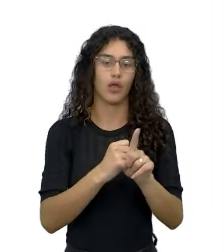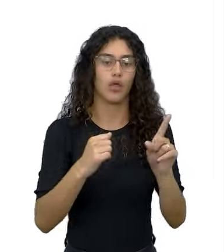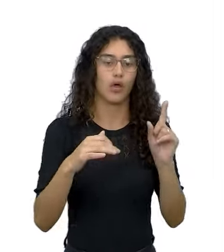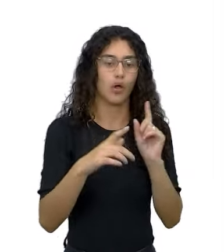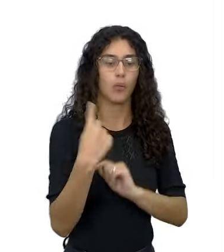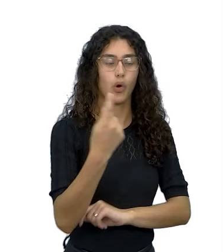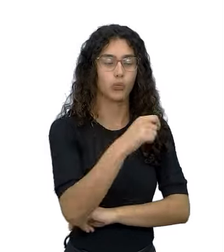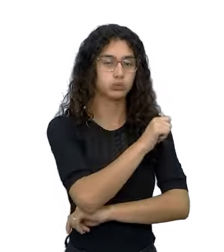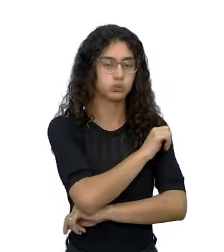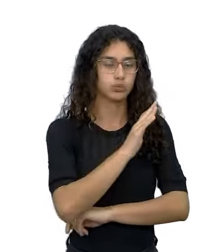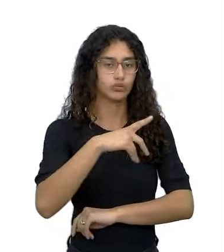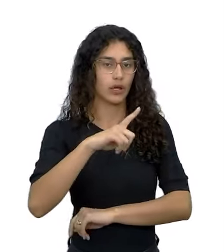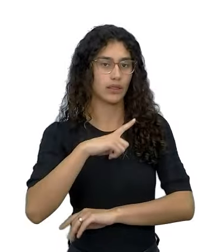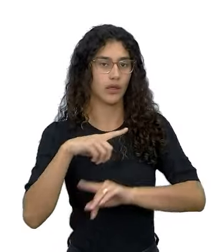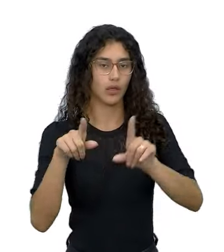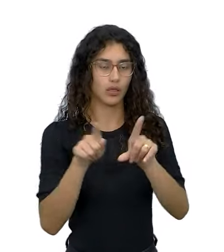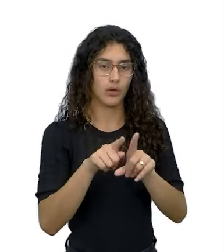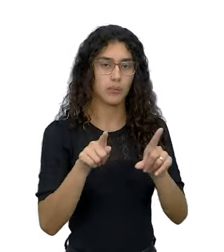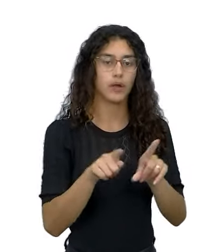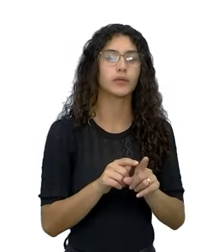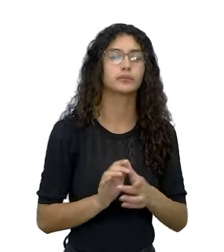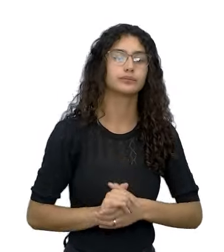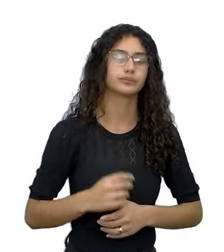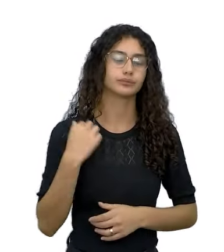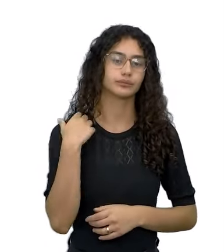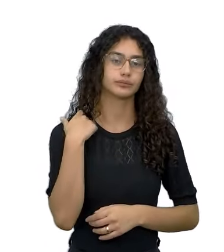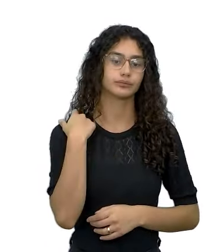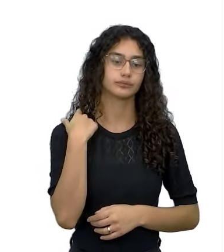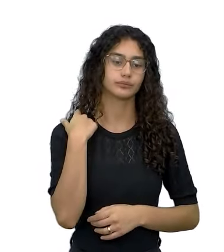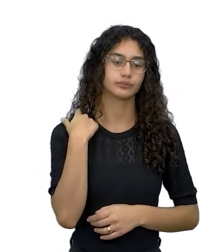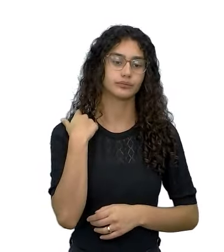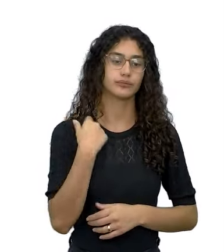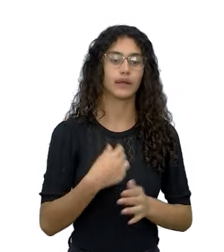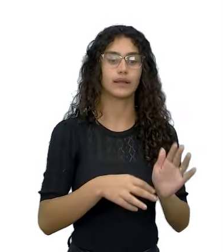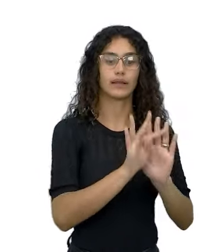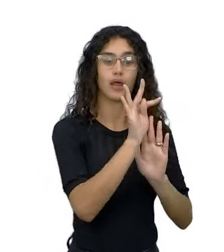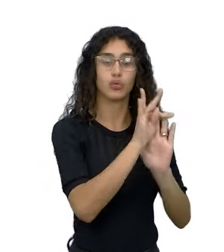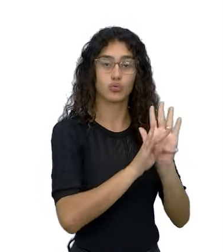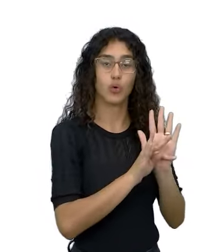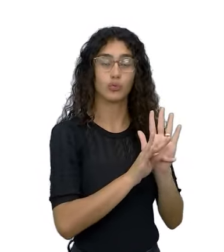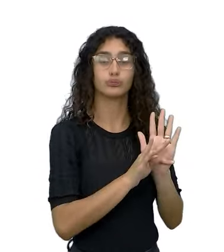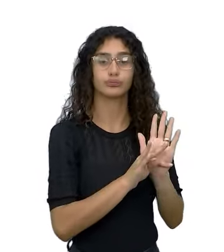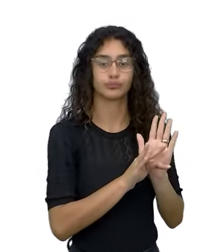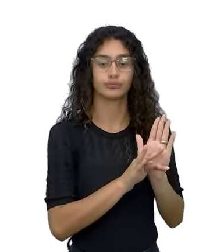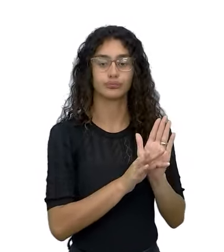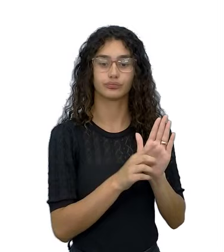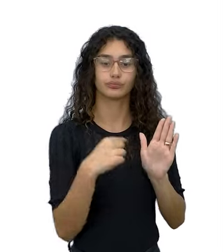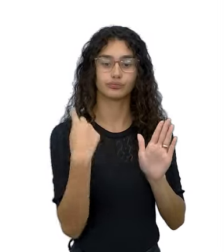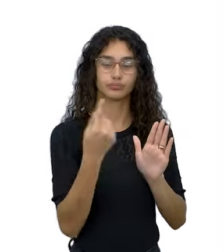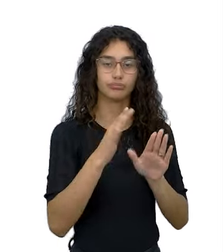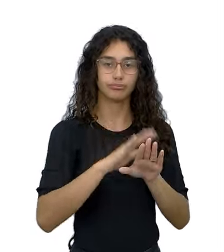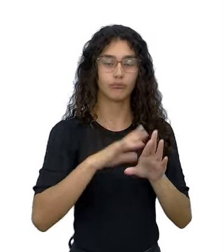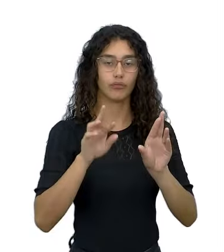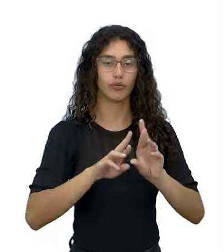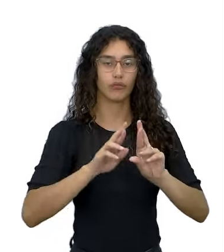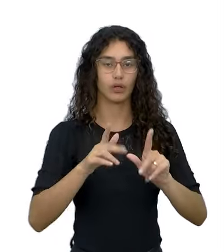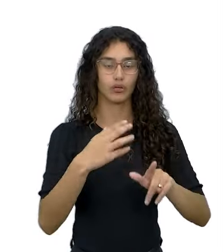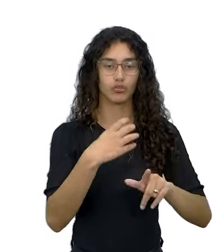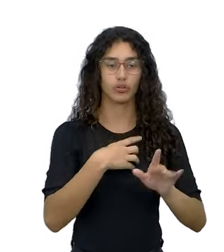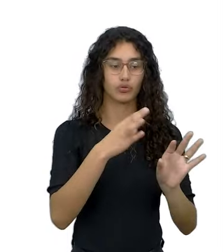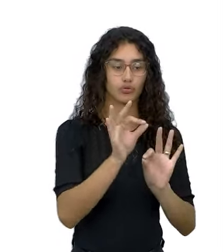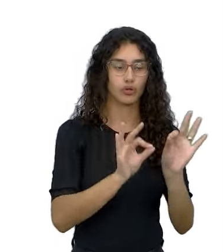nossos estudantes já têm adquiridos aí. E aí, no caso de textuais, nós temos, então, as diferentes